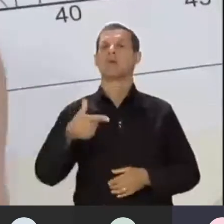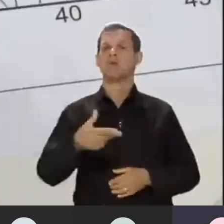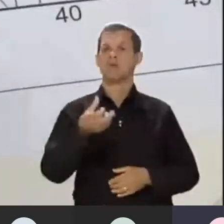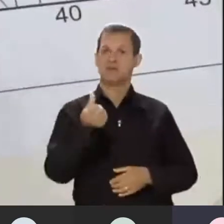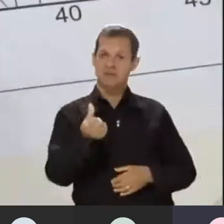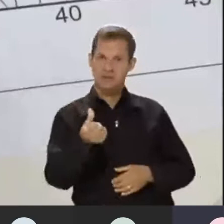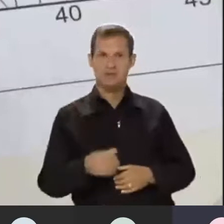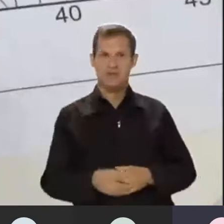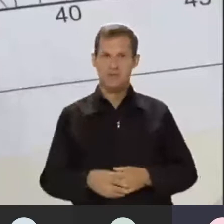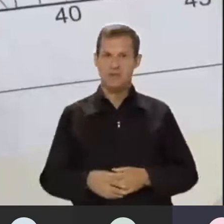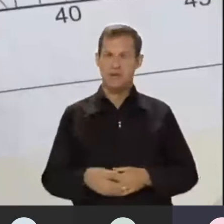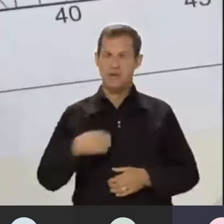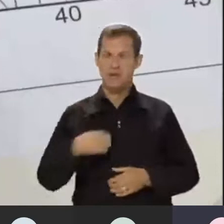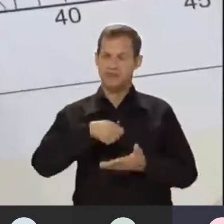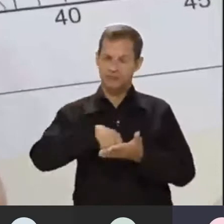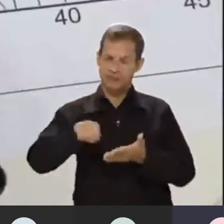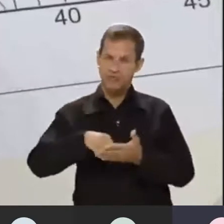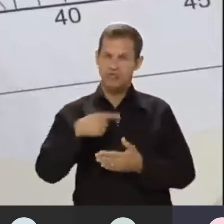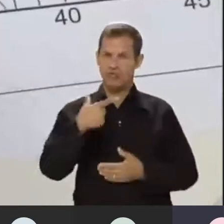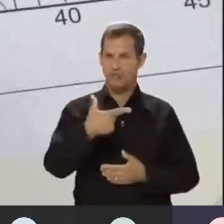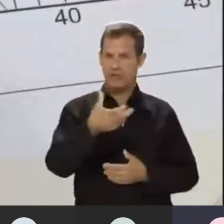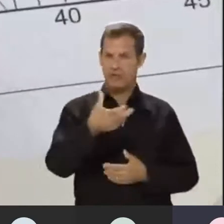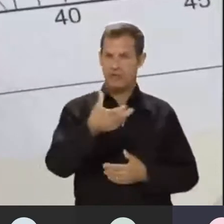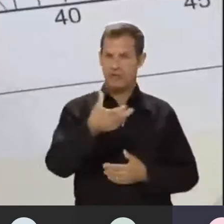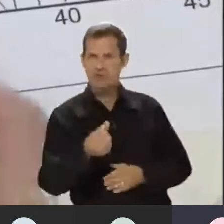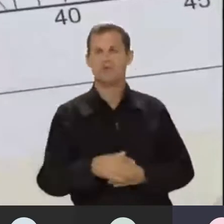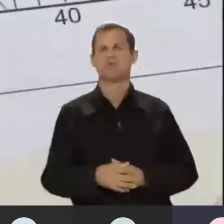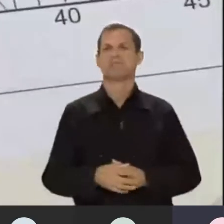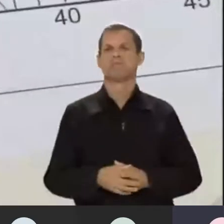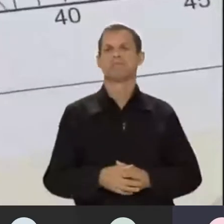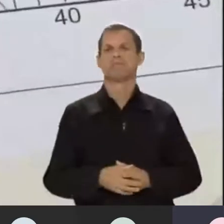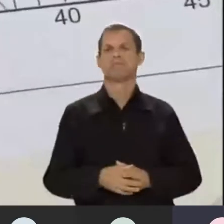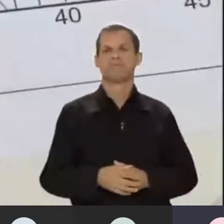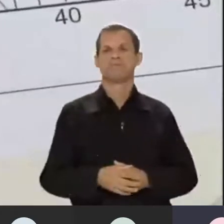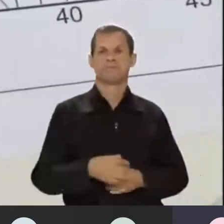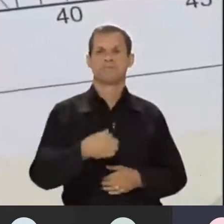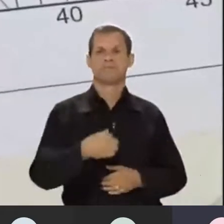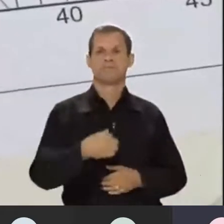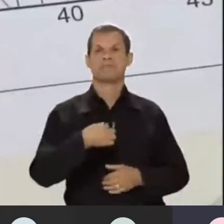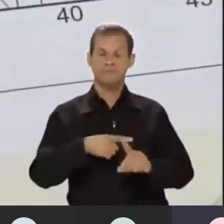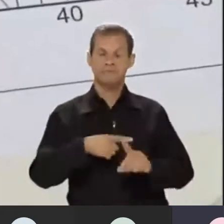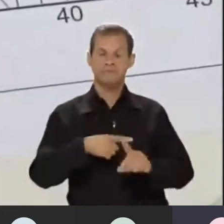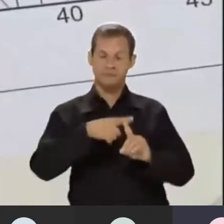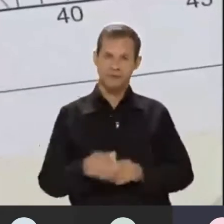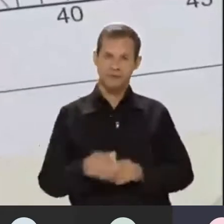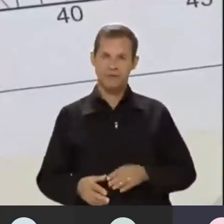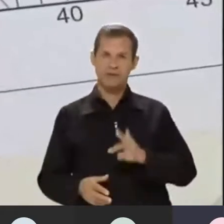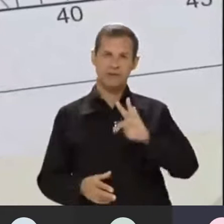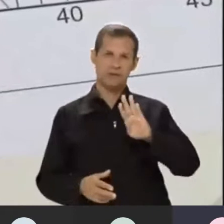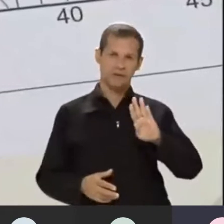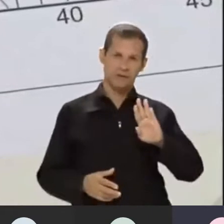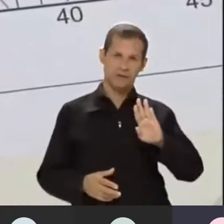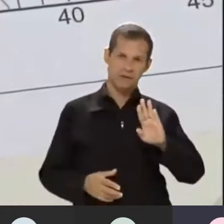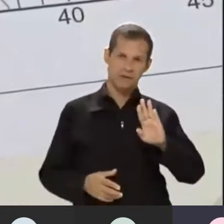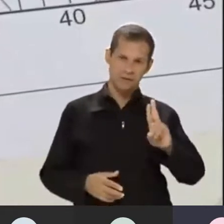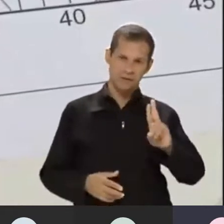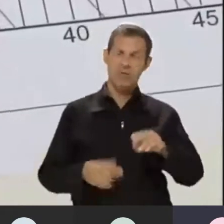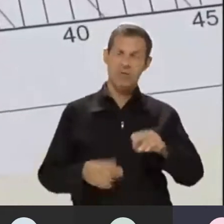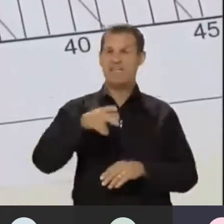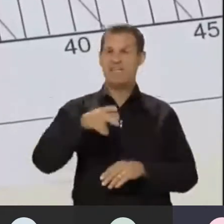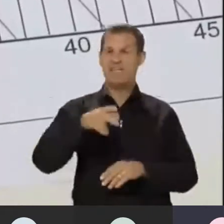valor de 26. Então, venho e vou marcar ela aqui, tá? 26. E eu sei que a minha temperatura de bulbo úmido vai